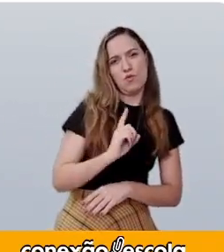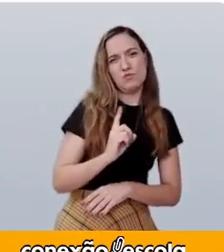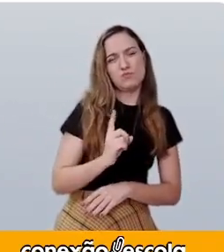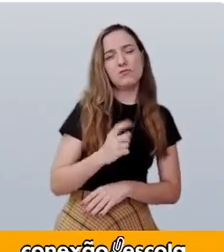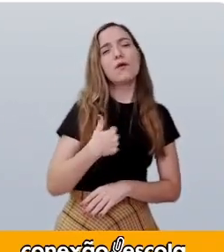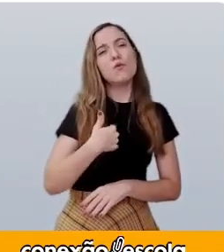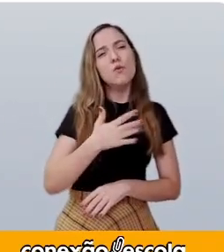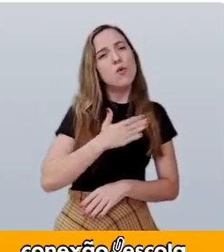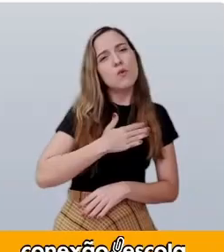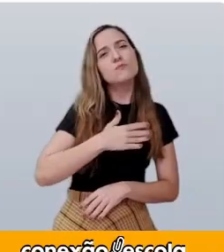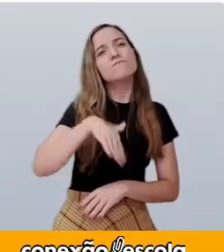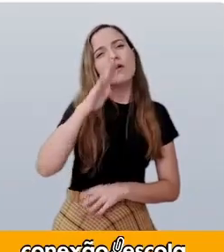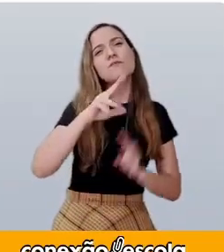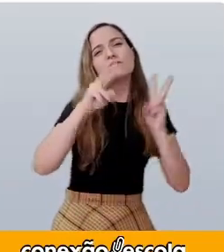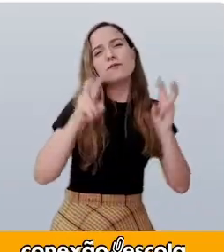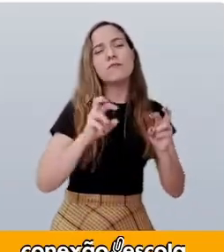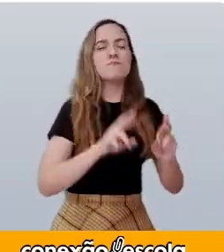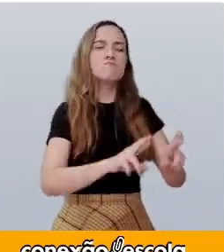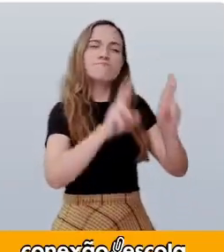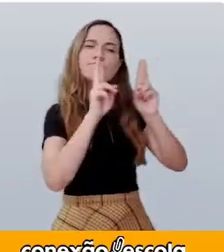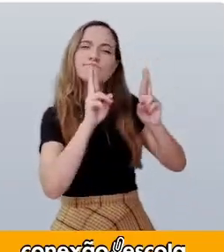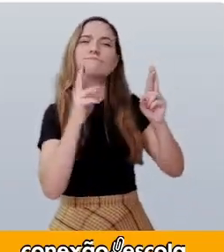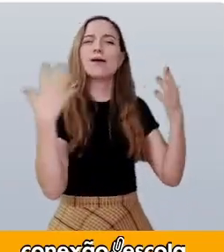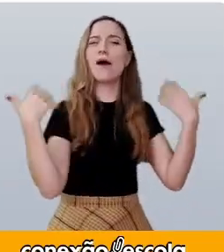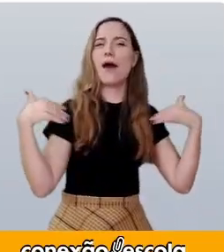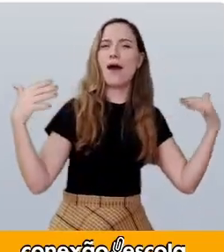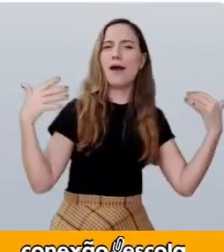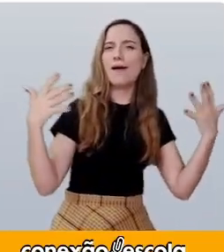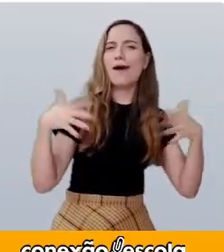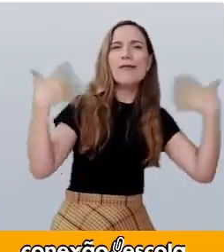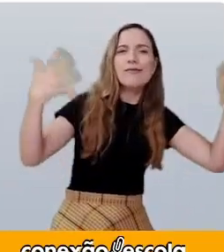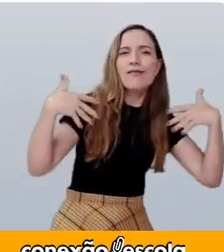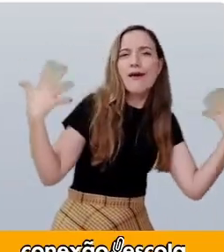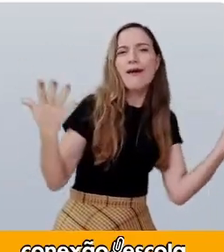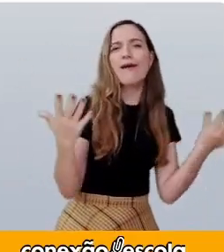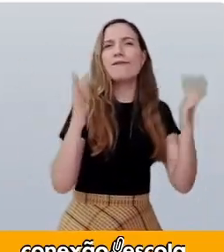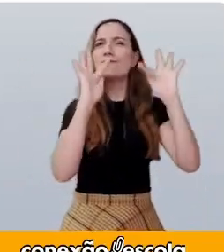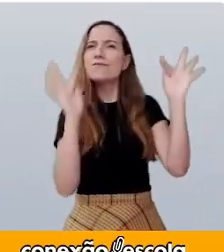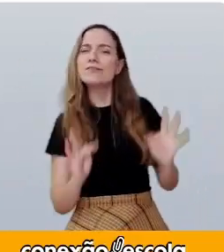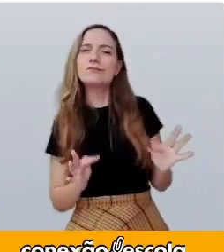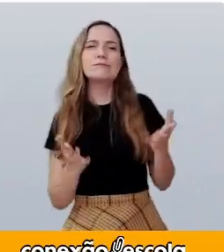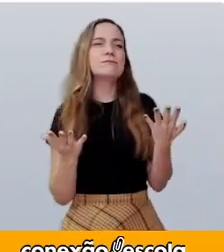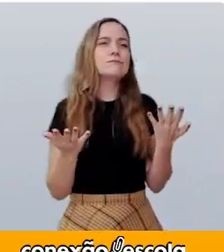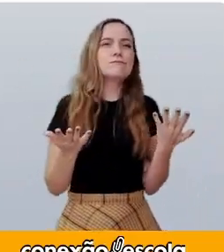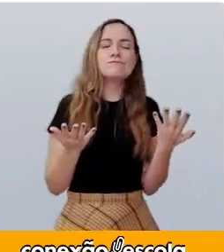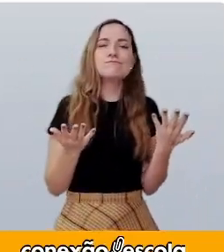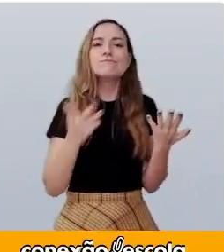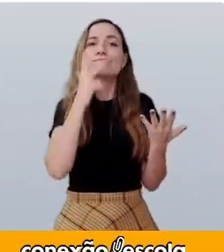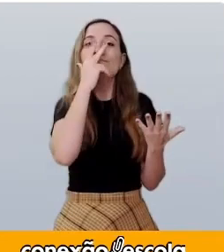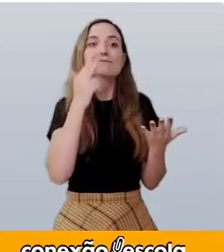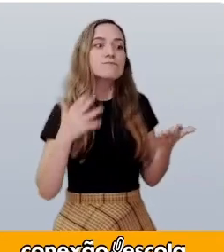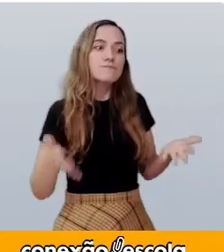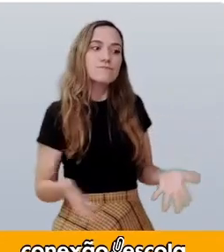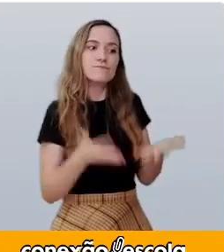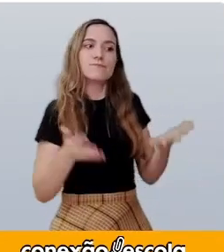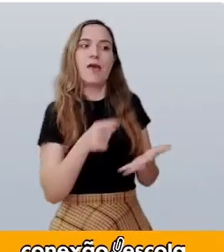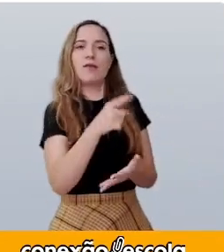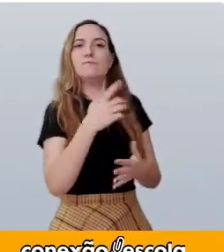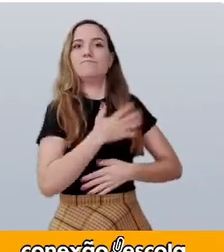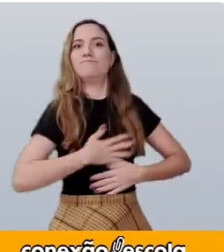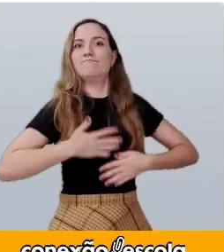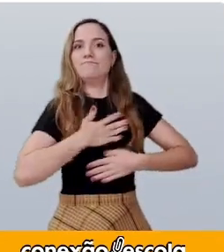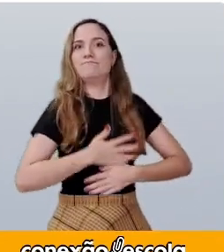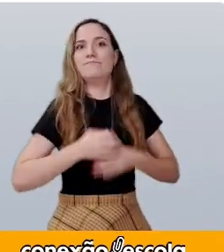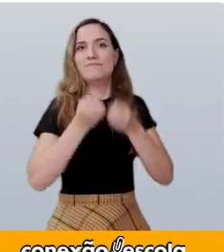de coisas esperançosas, alegres. Eu gosto de coisas que façam a felicidade da